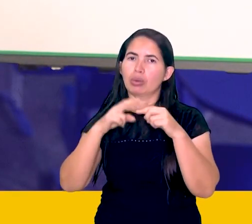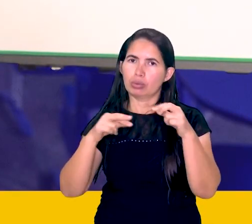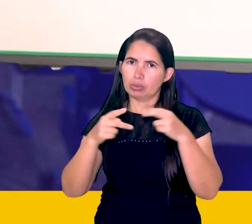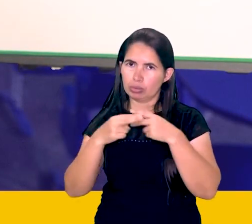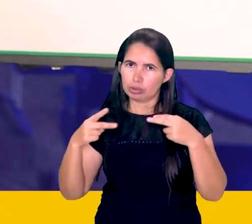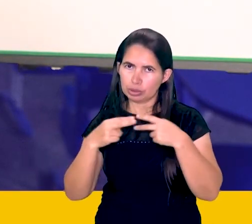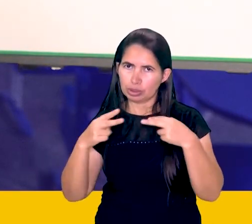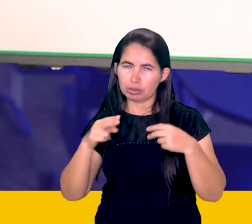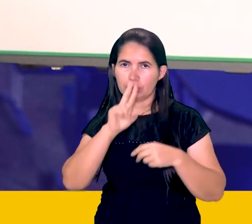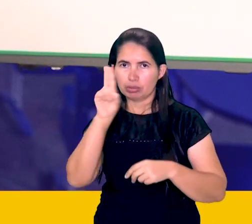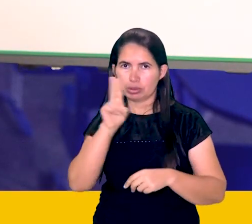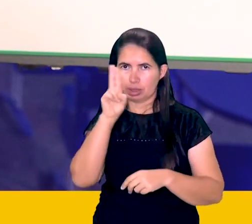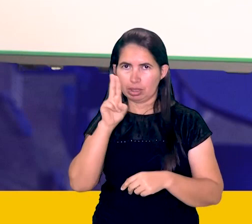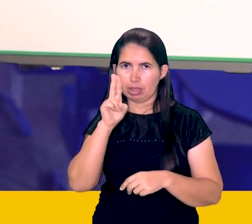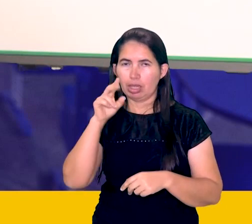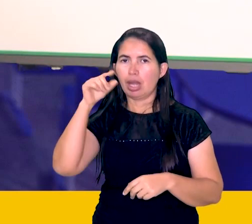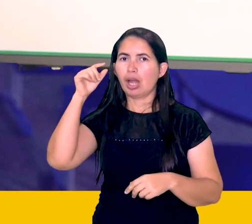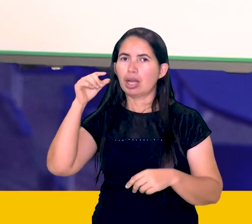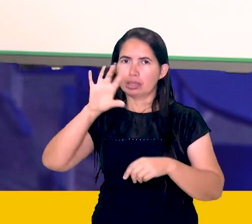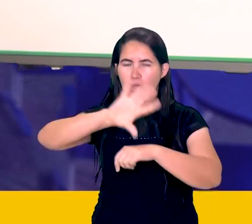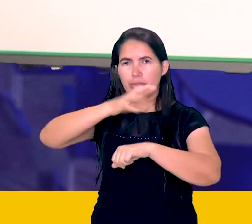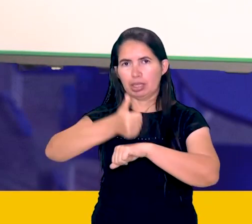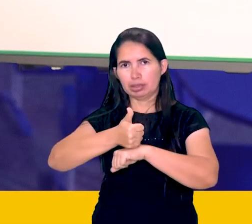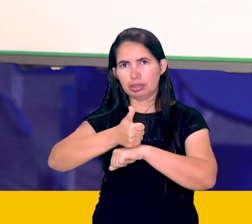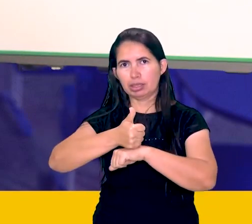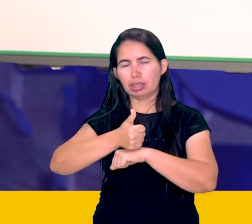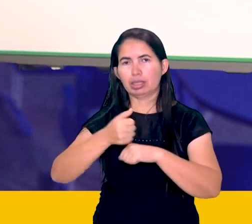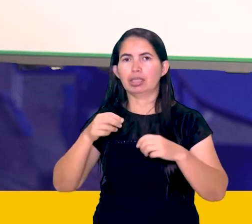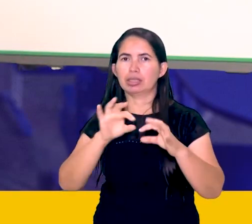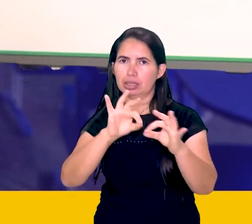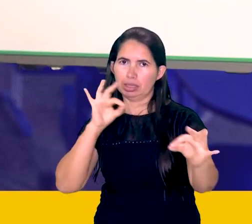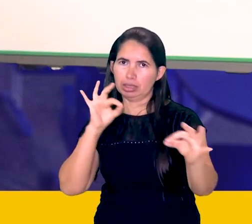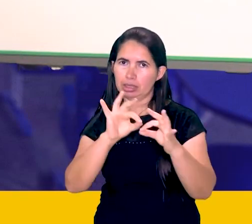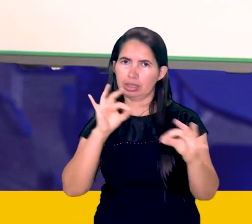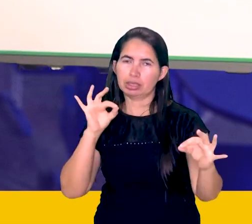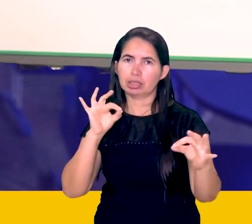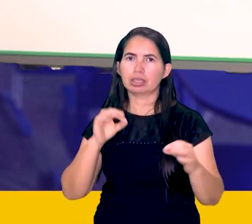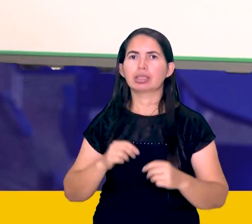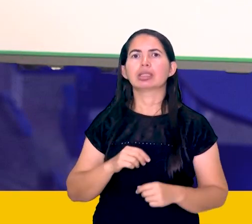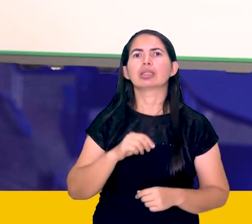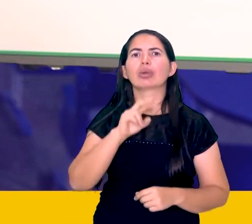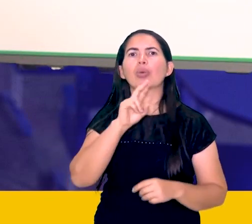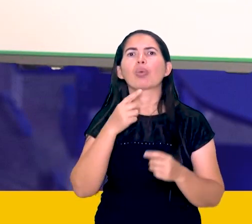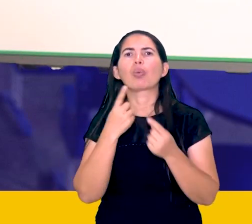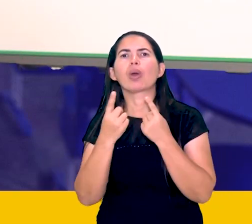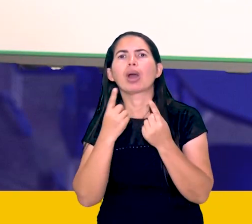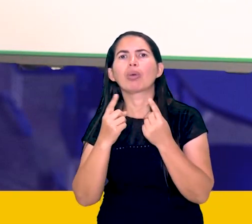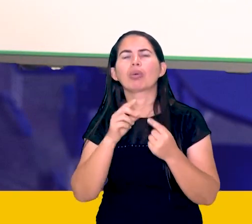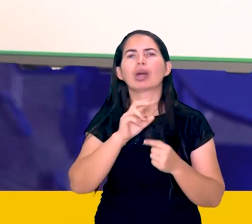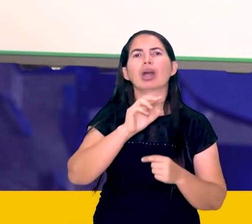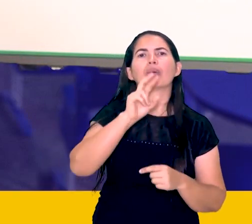trena. A trena. E qual seria a unidade de medida utilizada para essa questão?